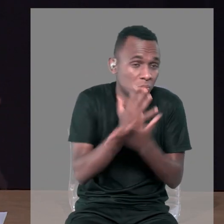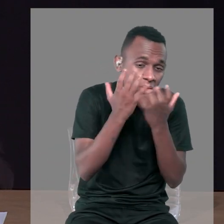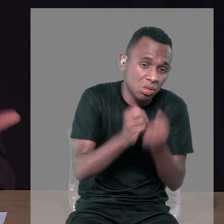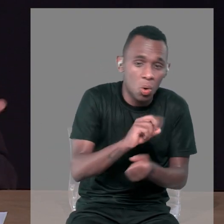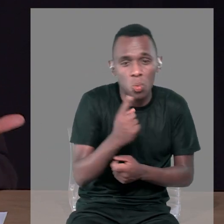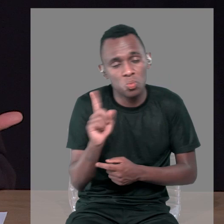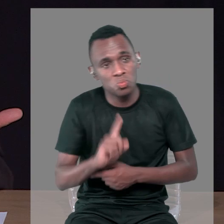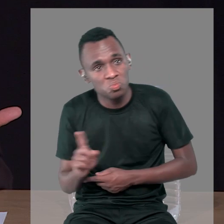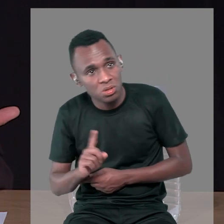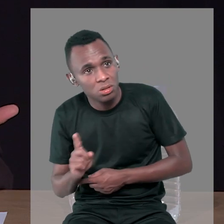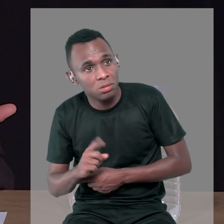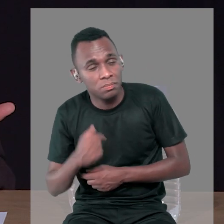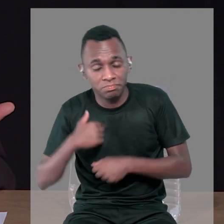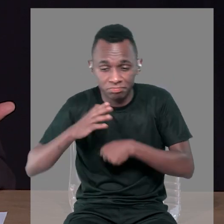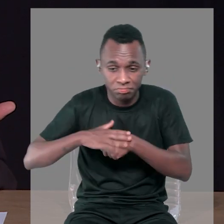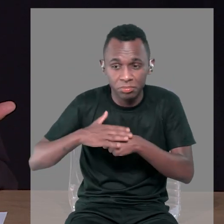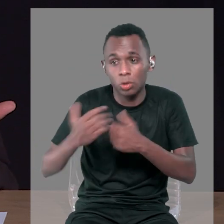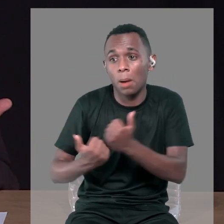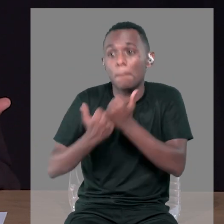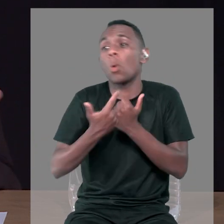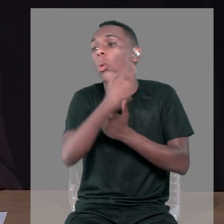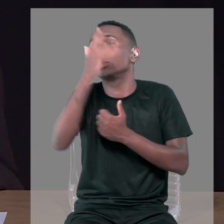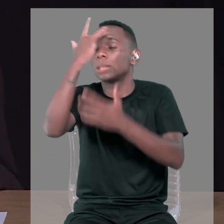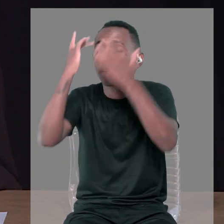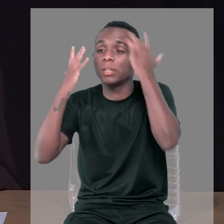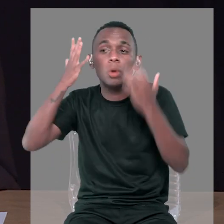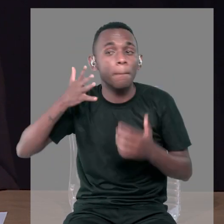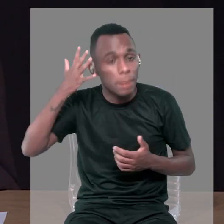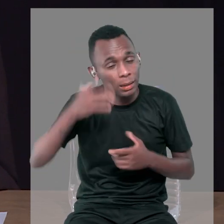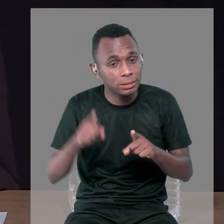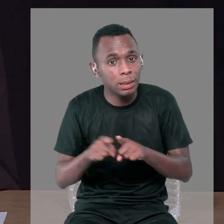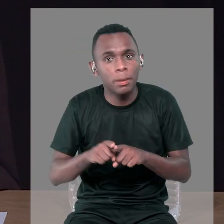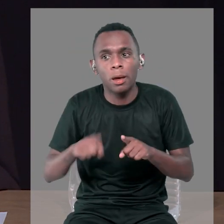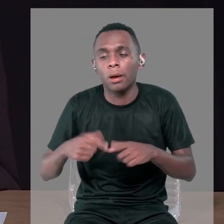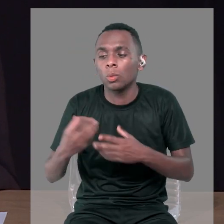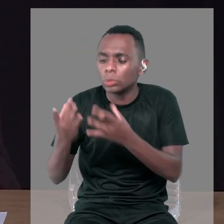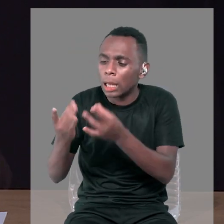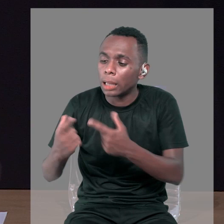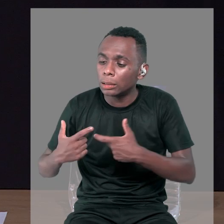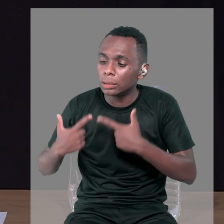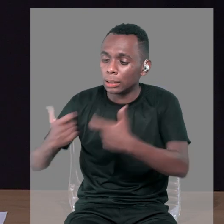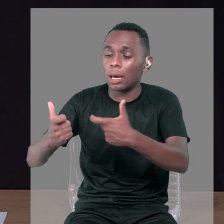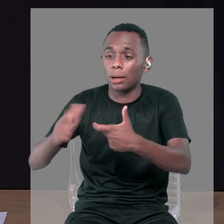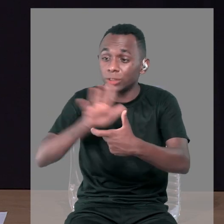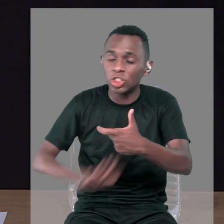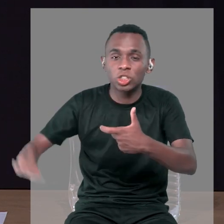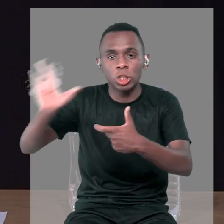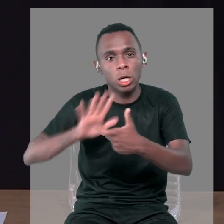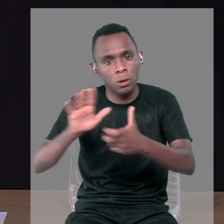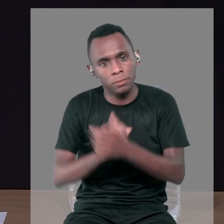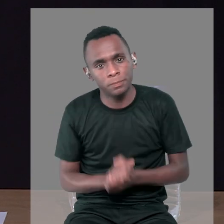palavra é minha, junto com outras pessoas, claro, da ocorrência universal da guerra. Para discutir